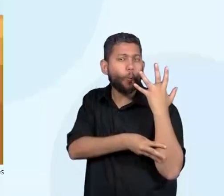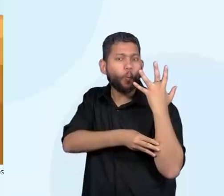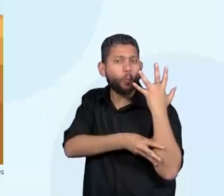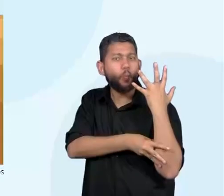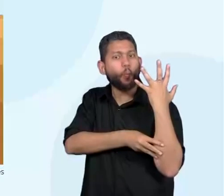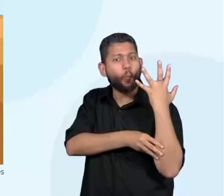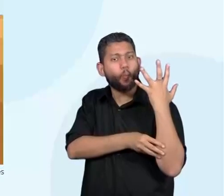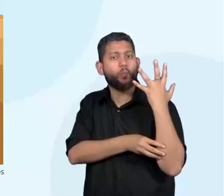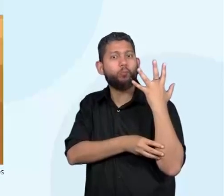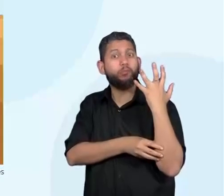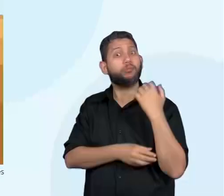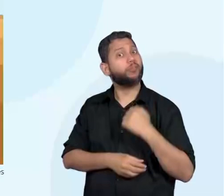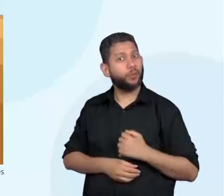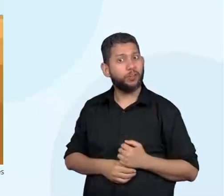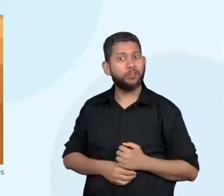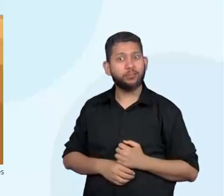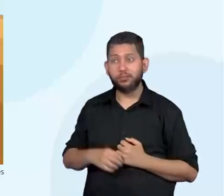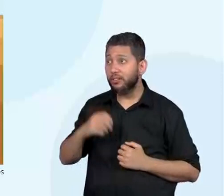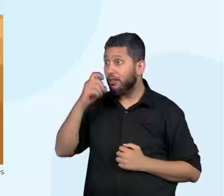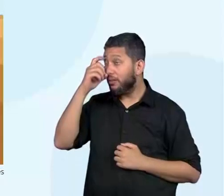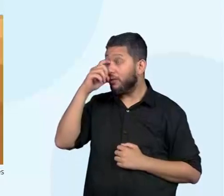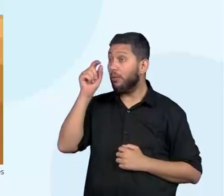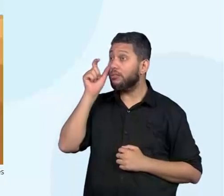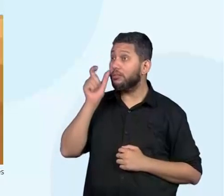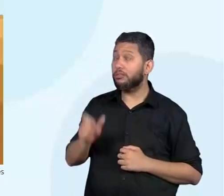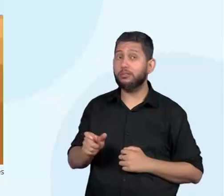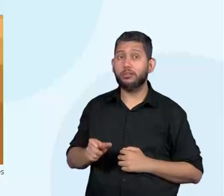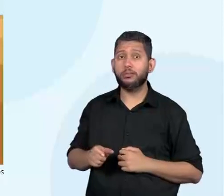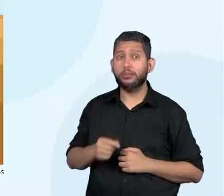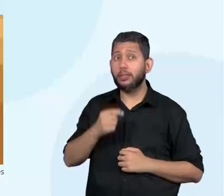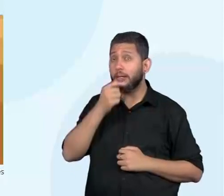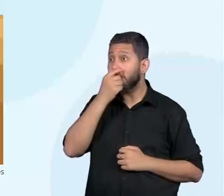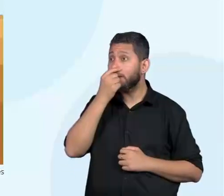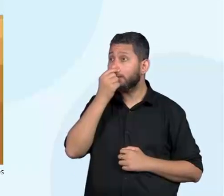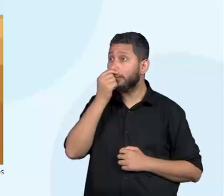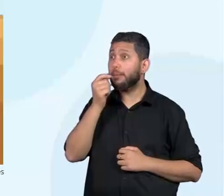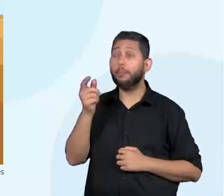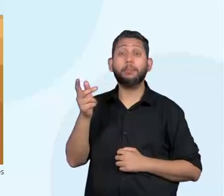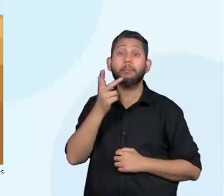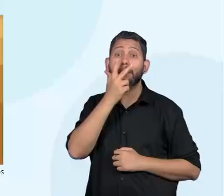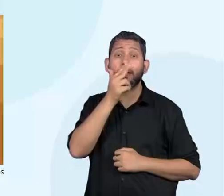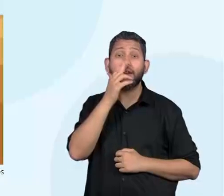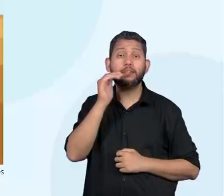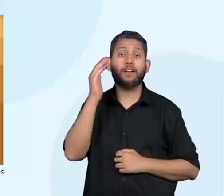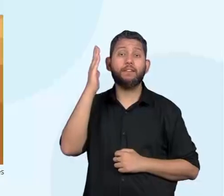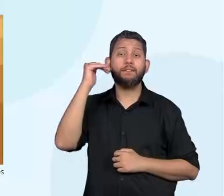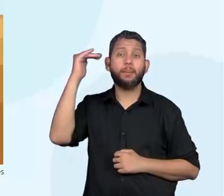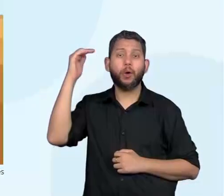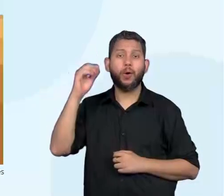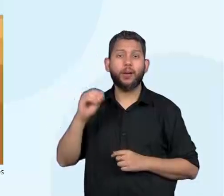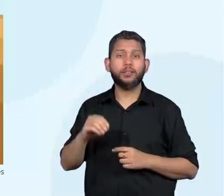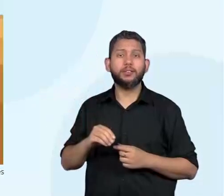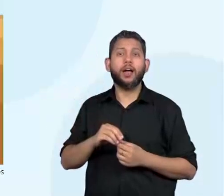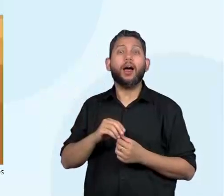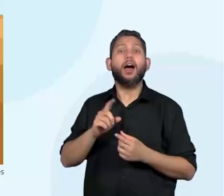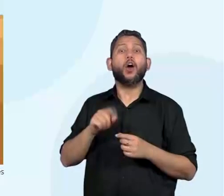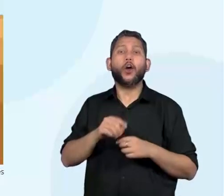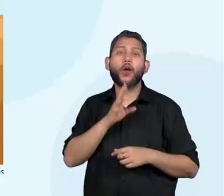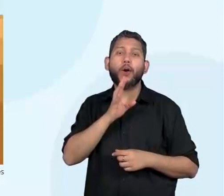caso. Muito interessante, por isso aqui me faz lembrar, essa plantinha me fez lembrar também as orquídeas, não é? Geralmente as